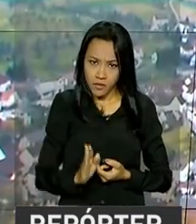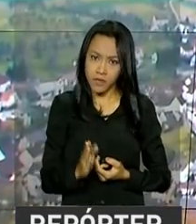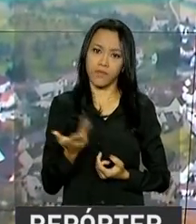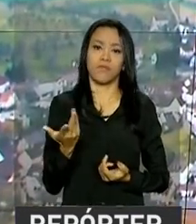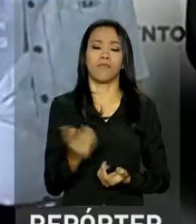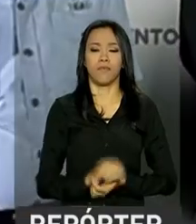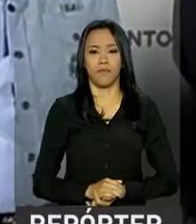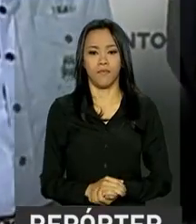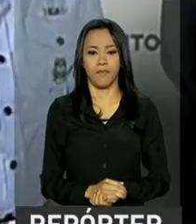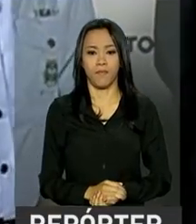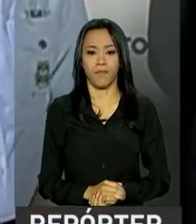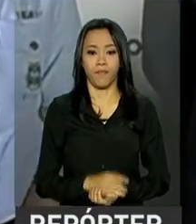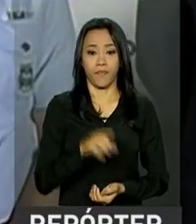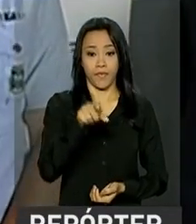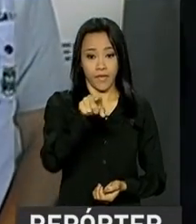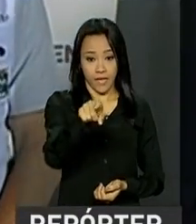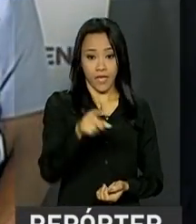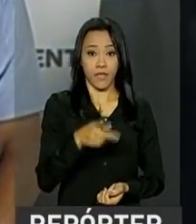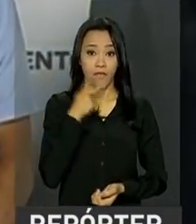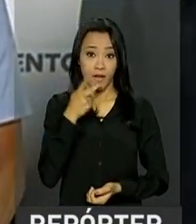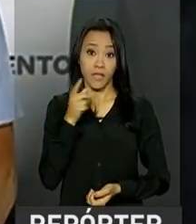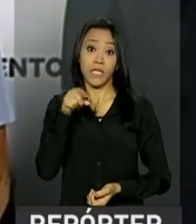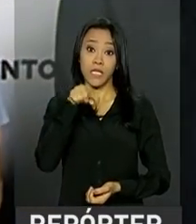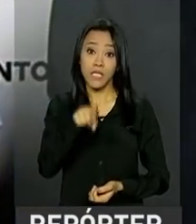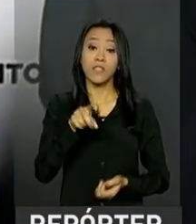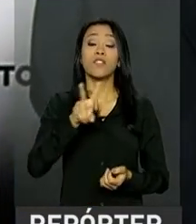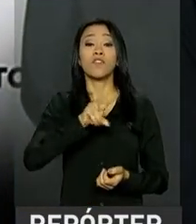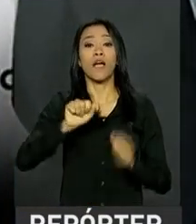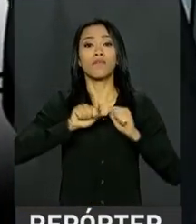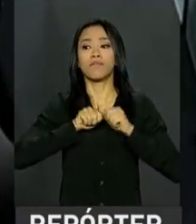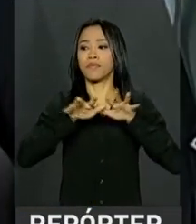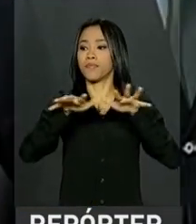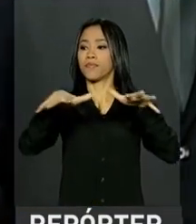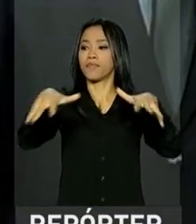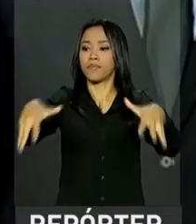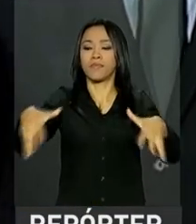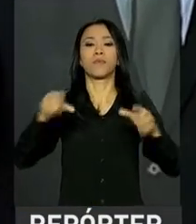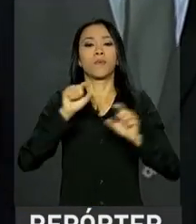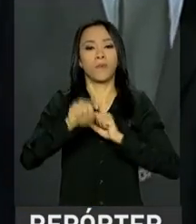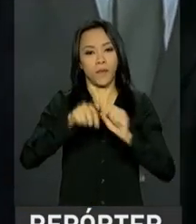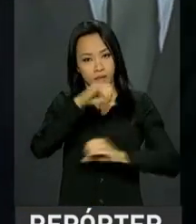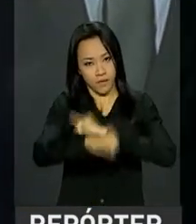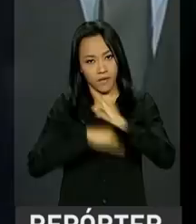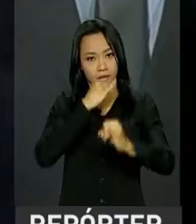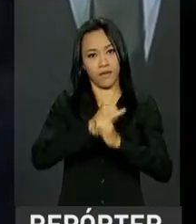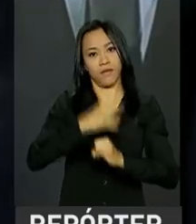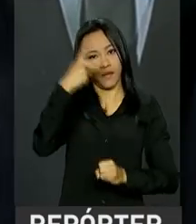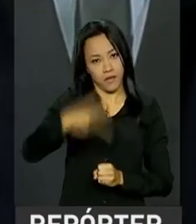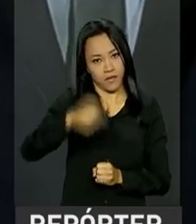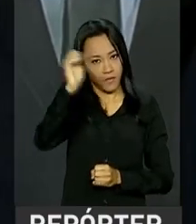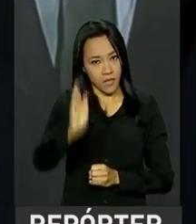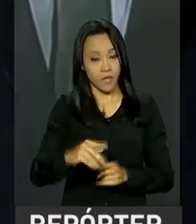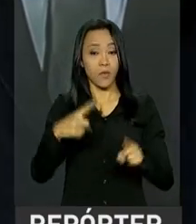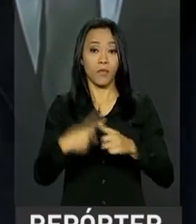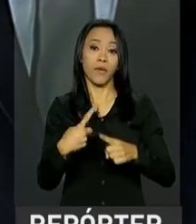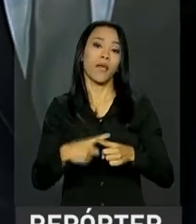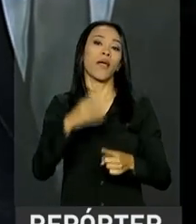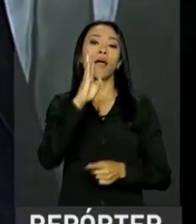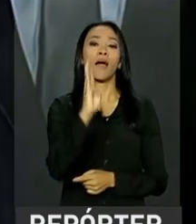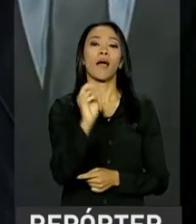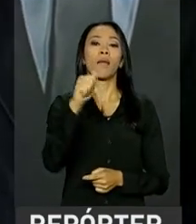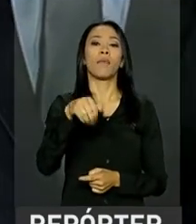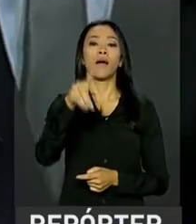exceções com isso nós vamos democratizar o fenômeno digital no nosso país aqui a banda larga vai